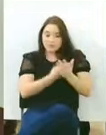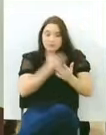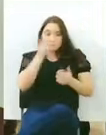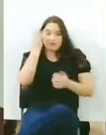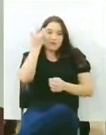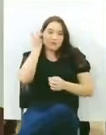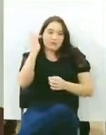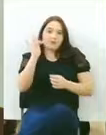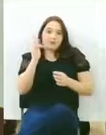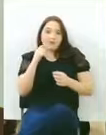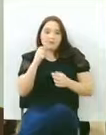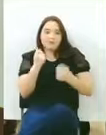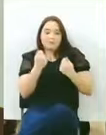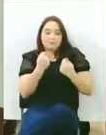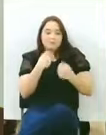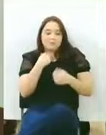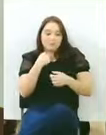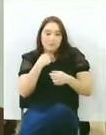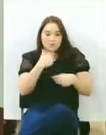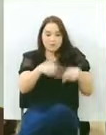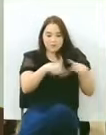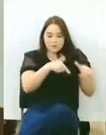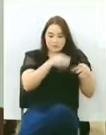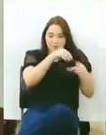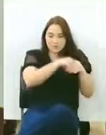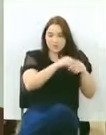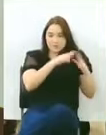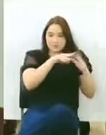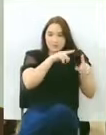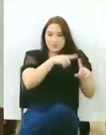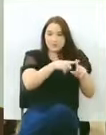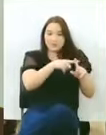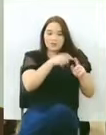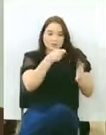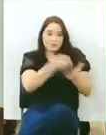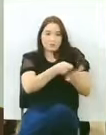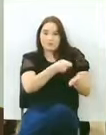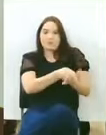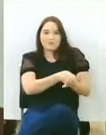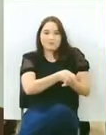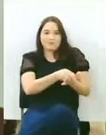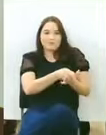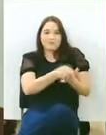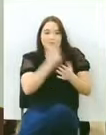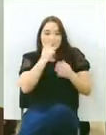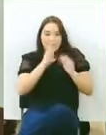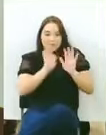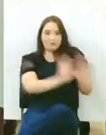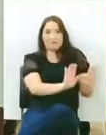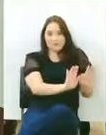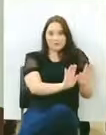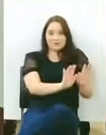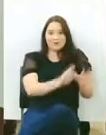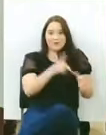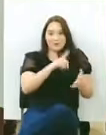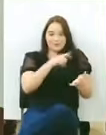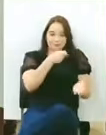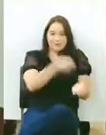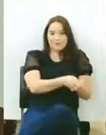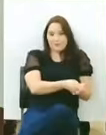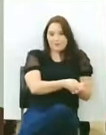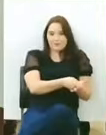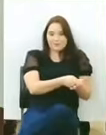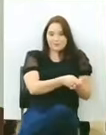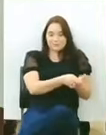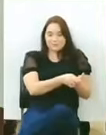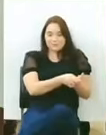ninguém deve exercer qualquer função na igreja de forma obrigado, empurrado,